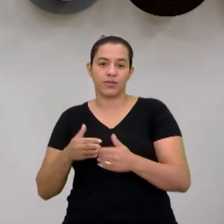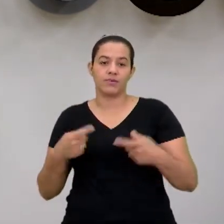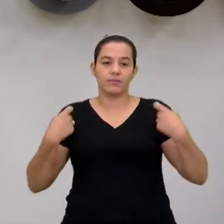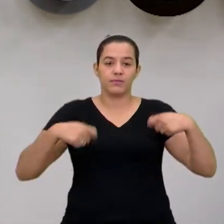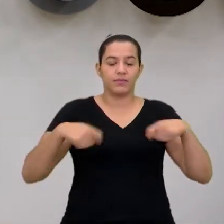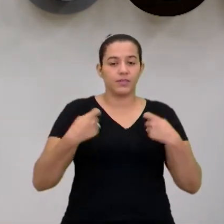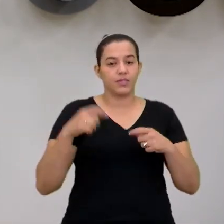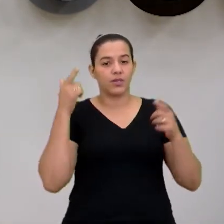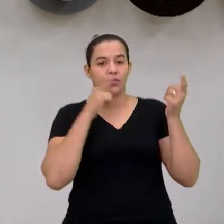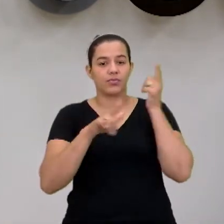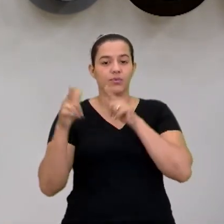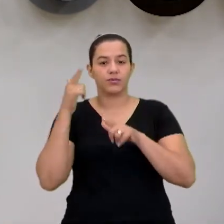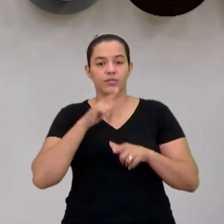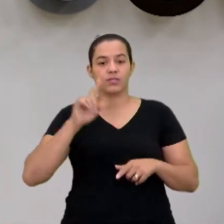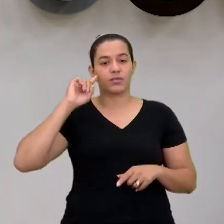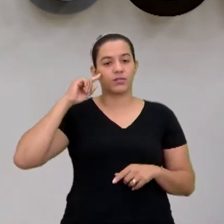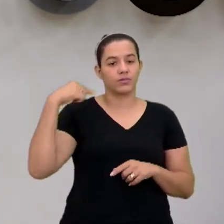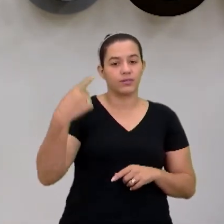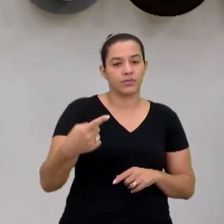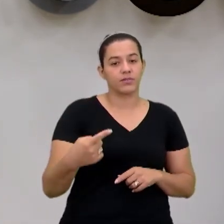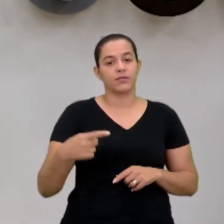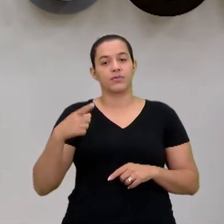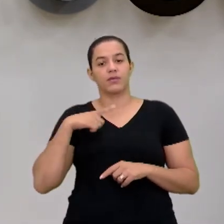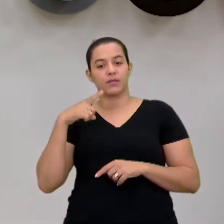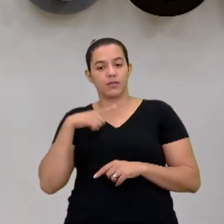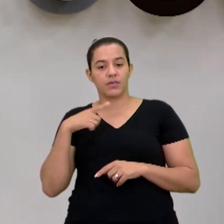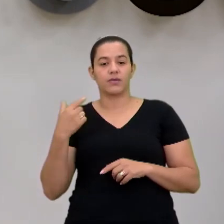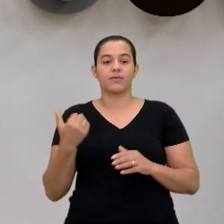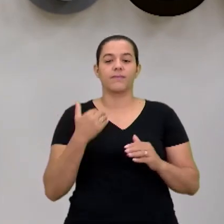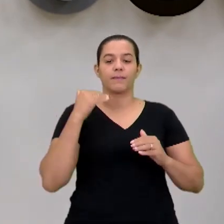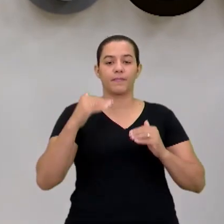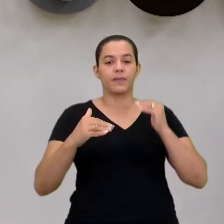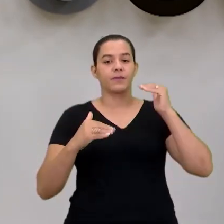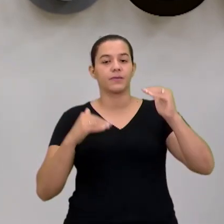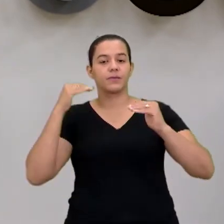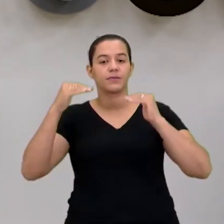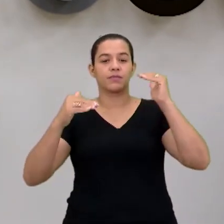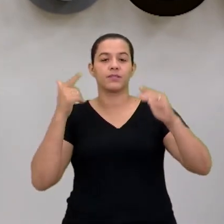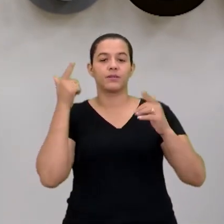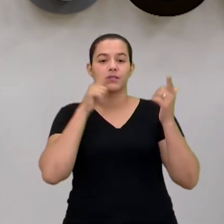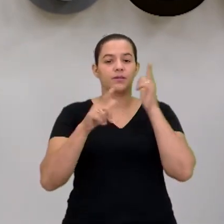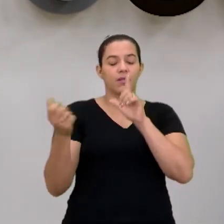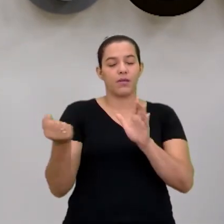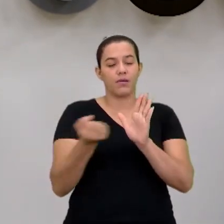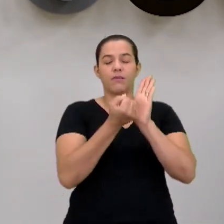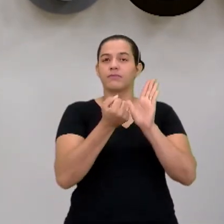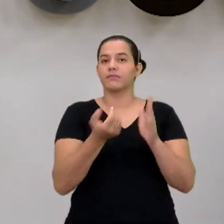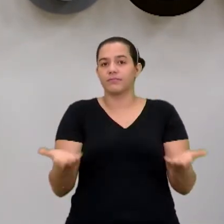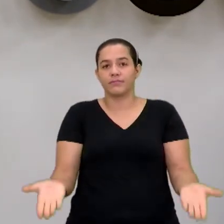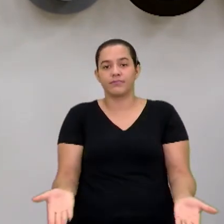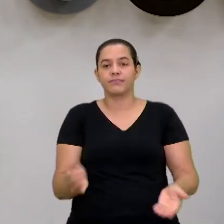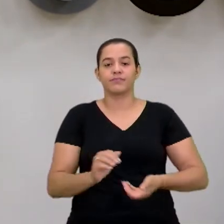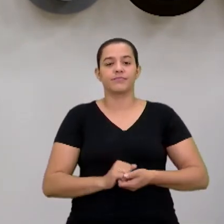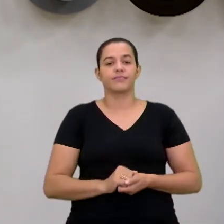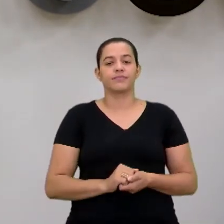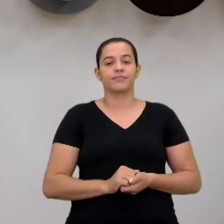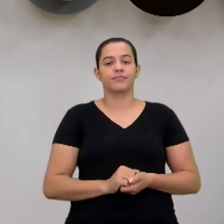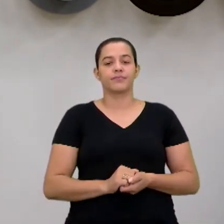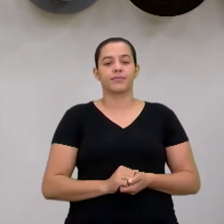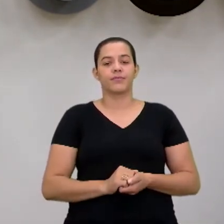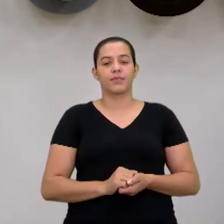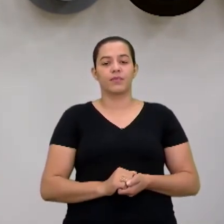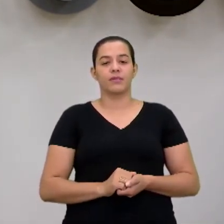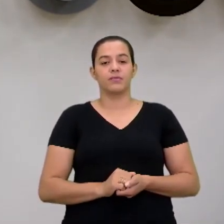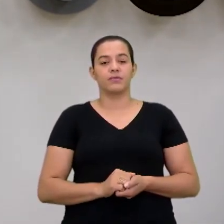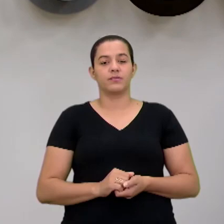superar no dia a dia. Então é uma marca, a gente vai à luta de uma superação de marca. É uma luta